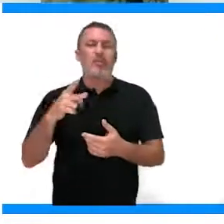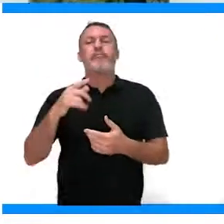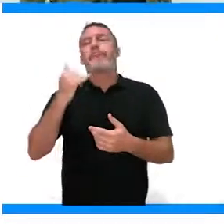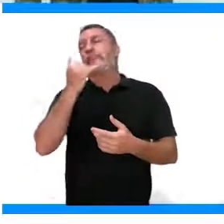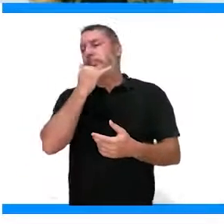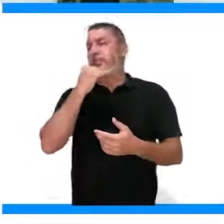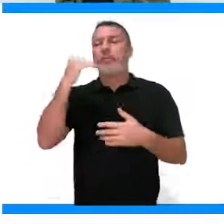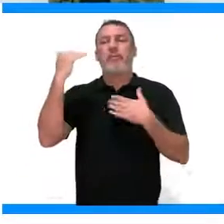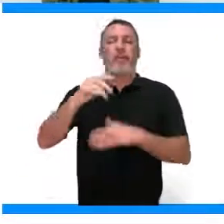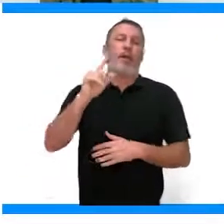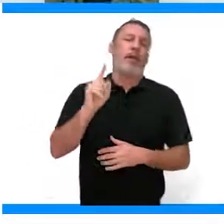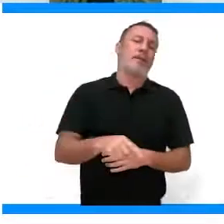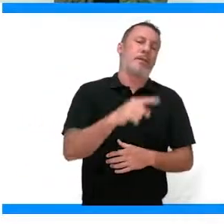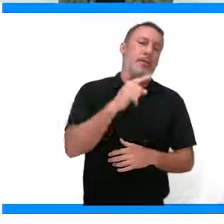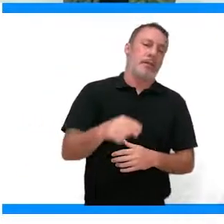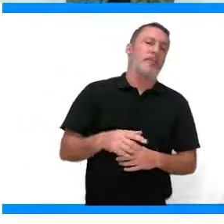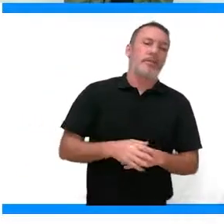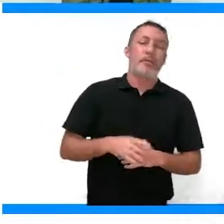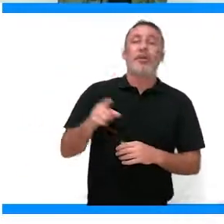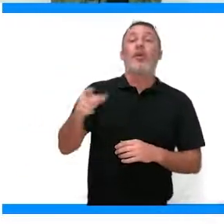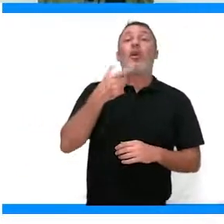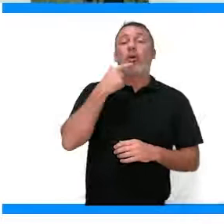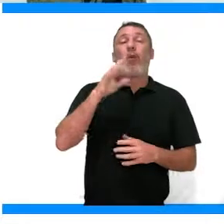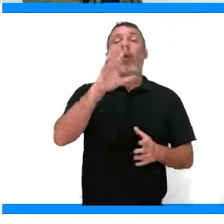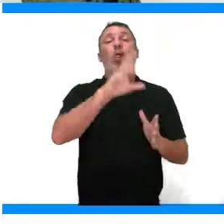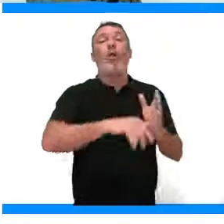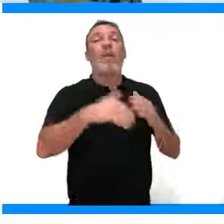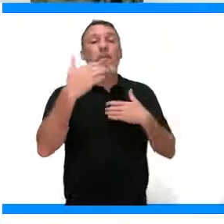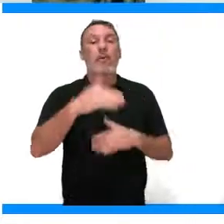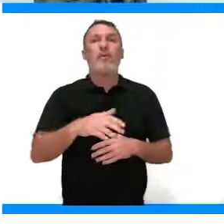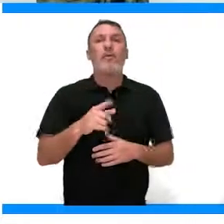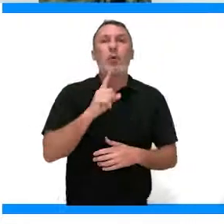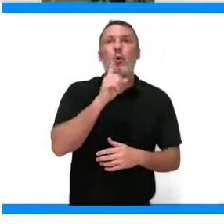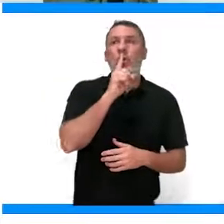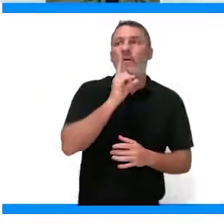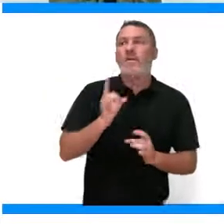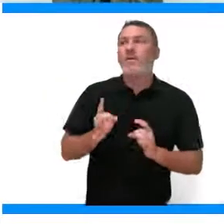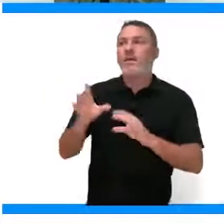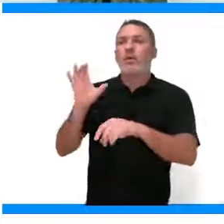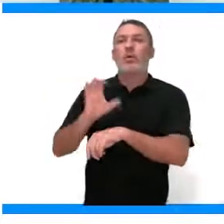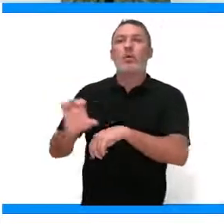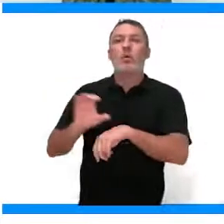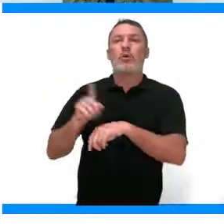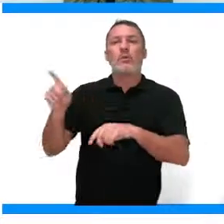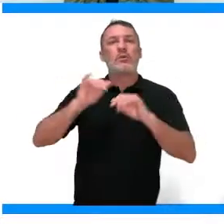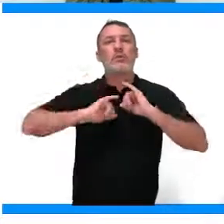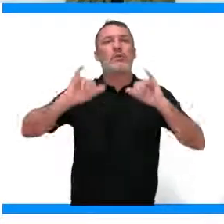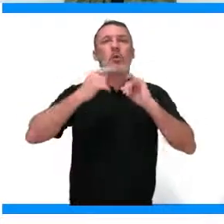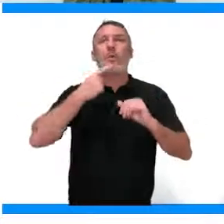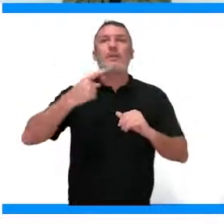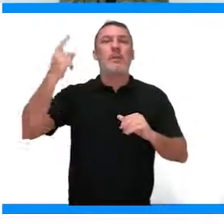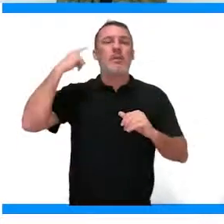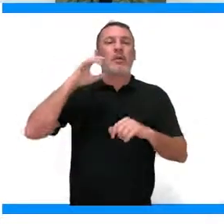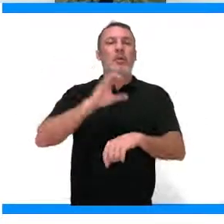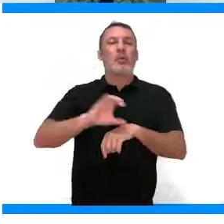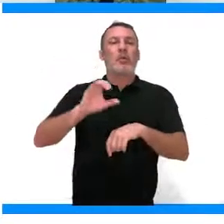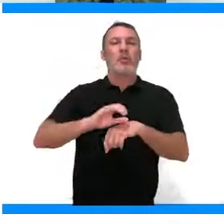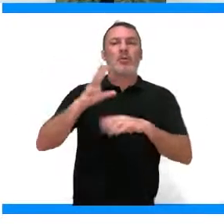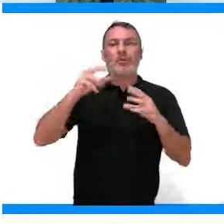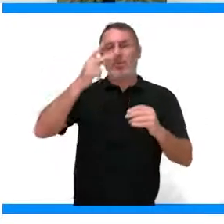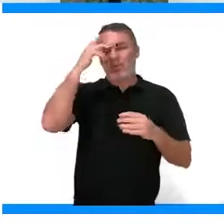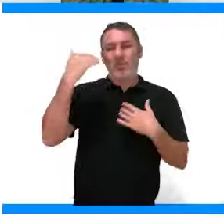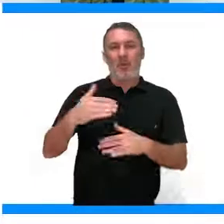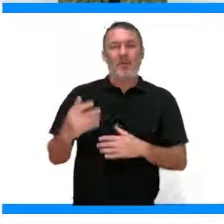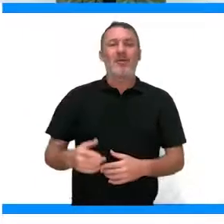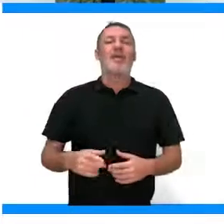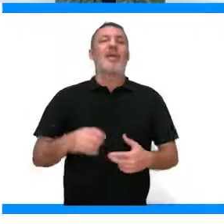livro escrito sobre isso. Esse funcionário vendeu a prova para um cursinho. O cursinho resolveu a prova do Enem uma semana antes do Enem.